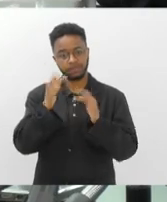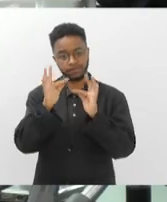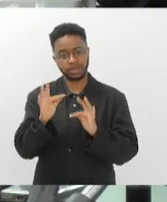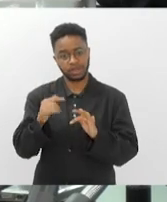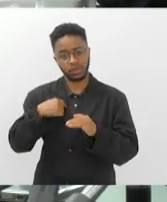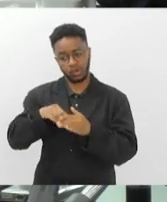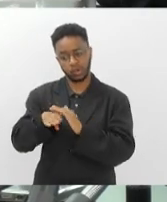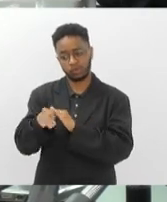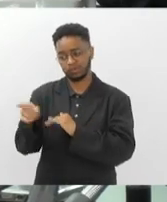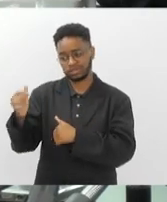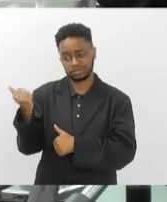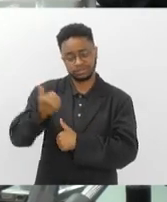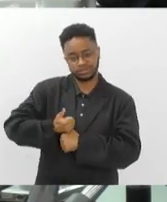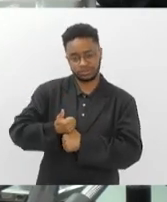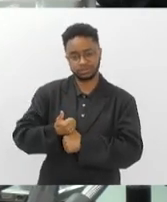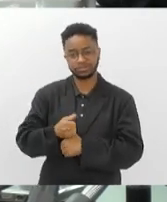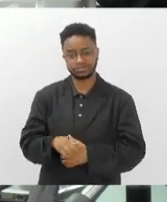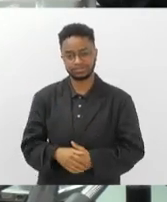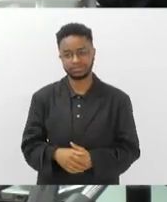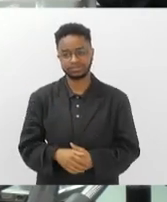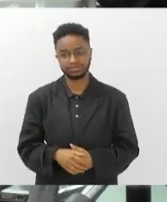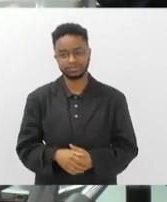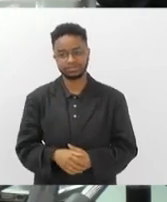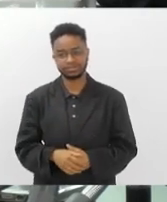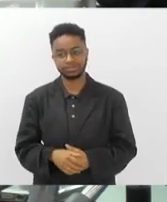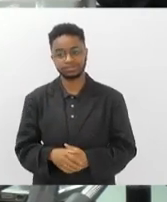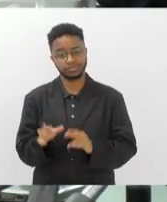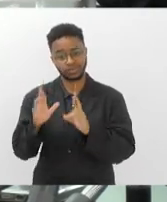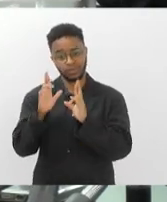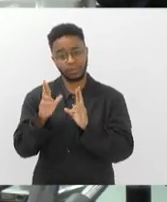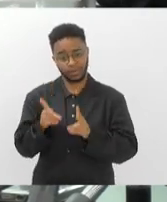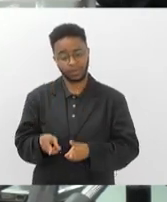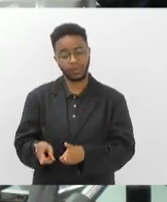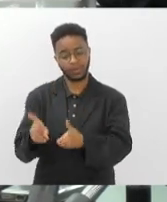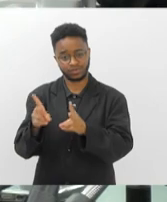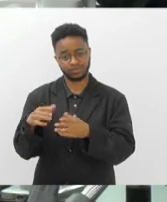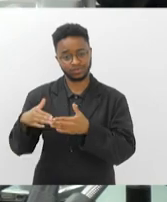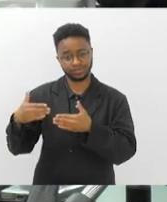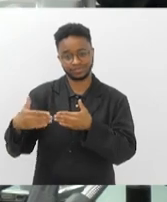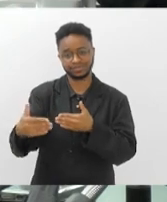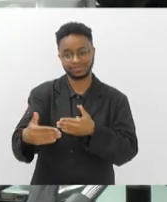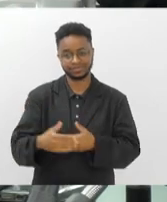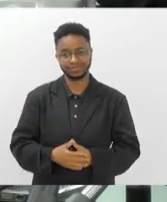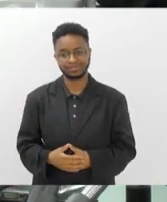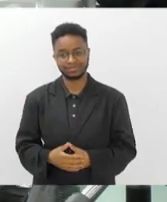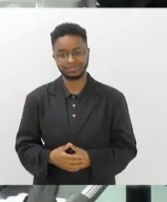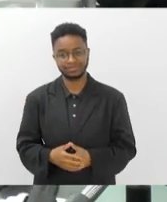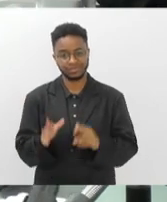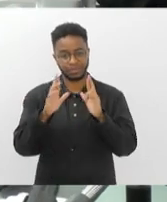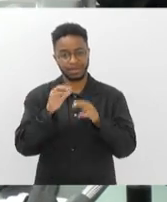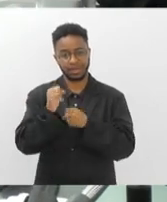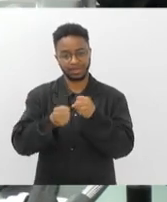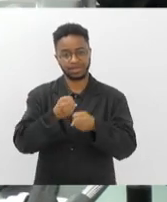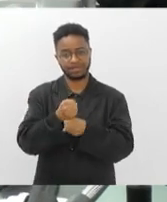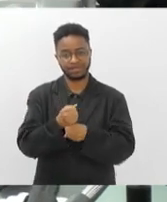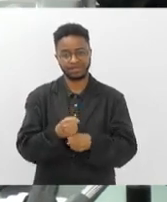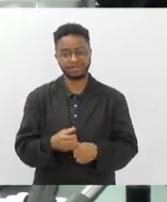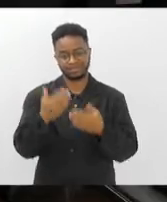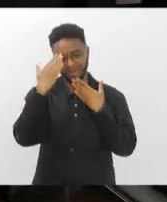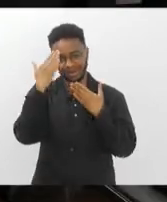Vossa Excelência me substituindo. Que isso se torne uma praxe daqui para frente, de preferência a partir do ano que vem. Muito